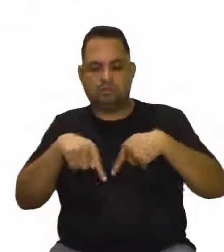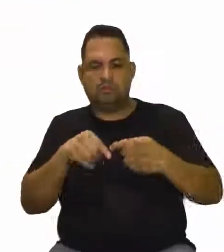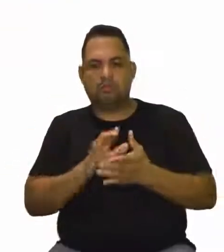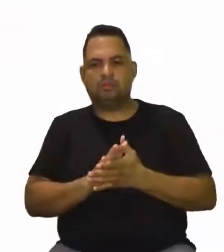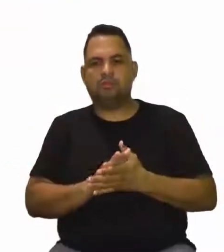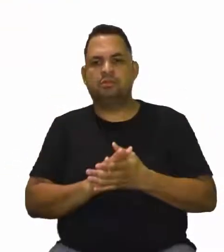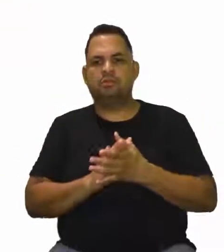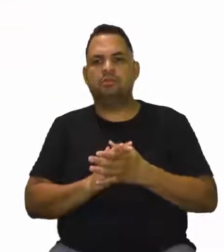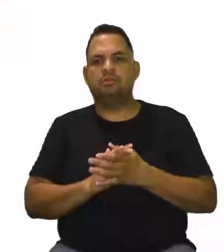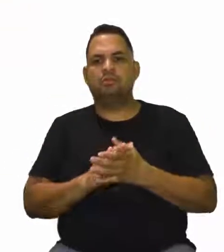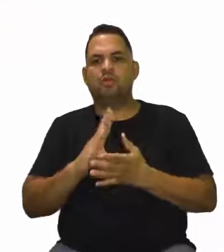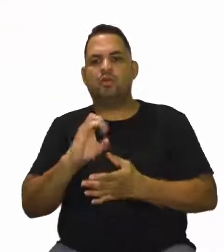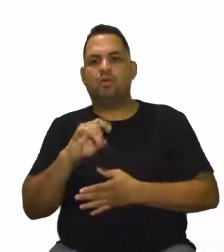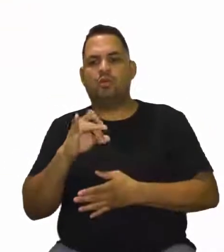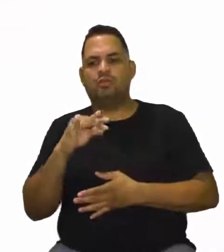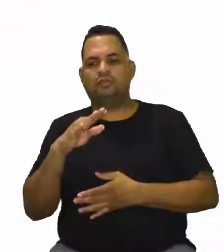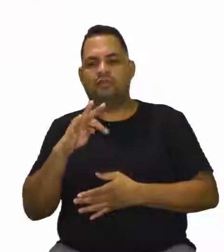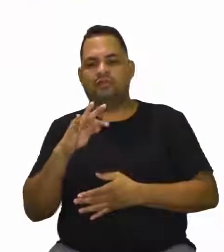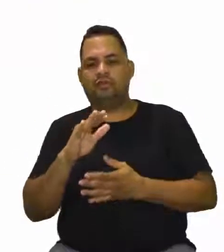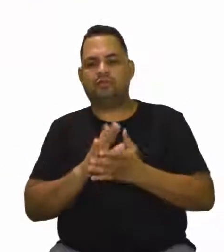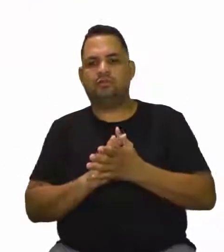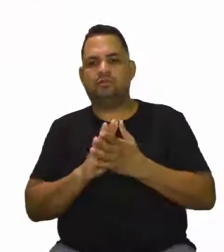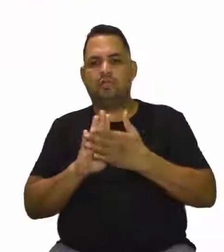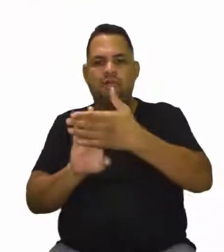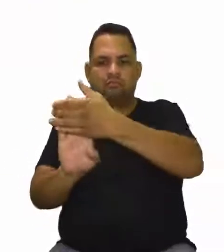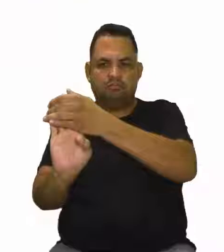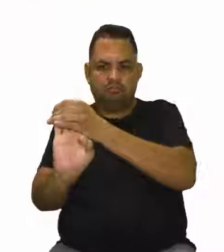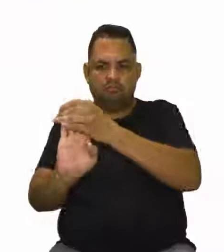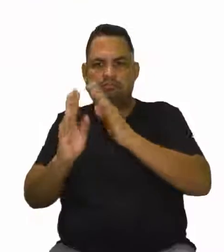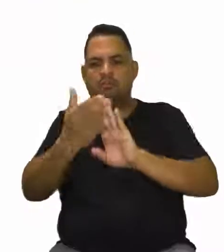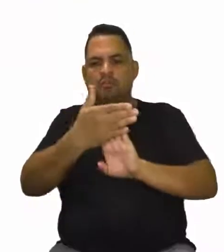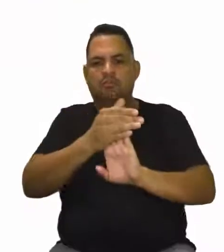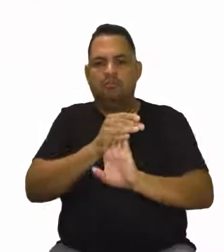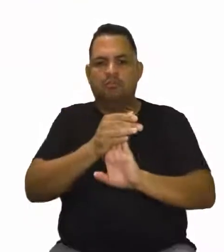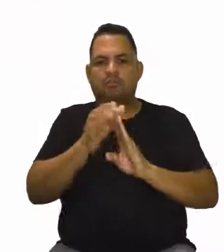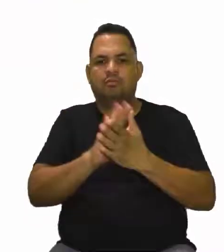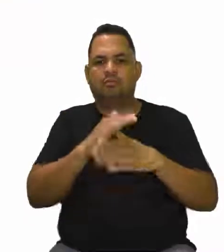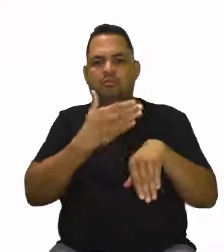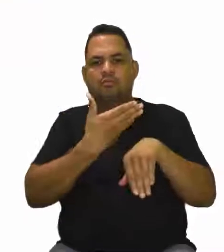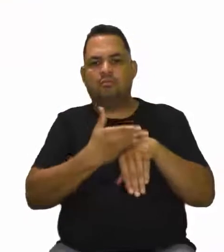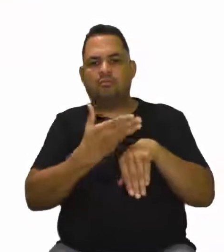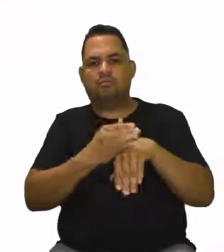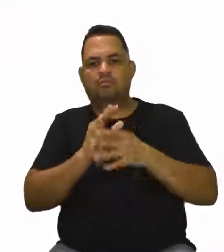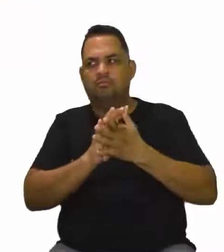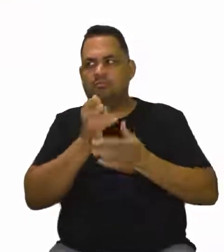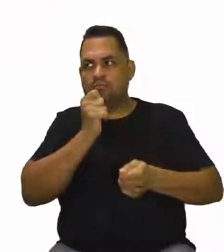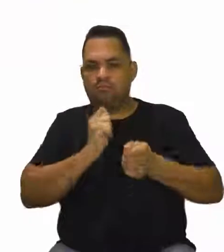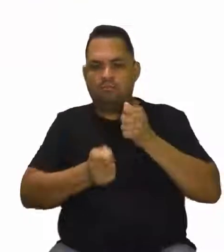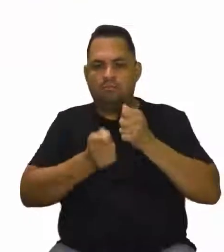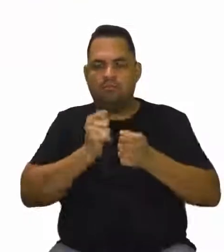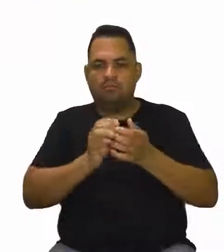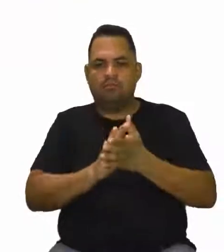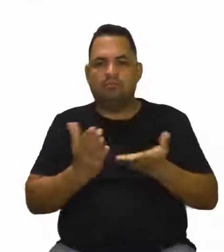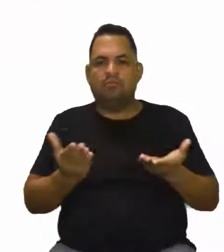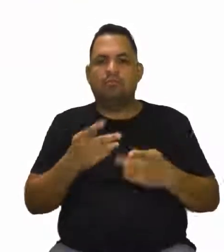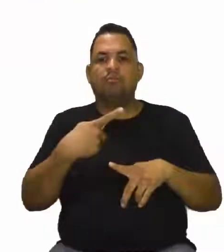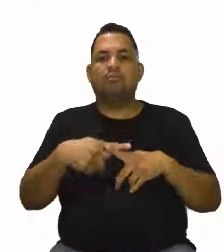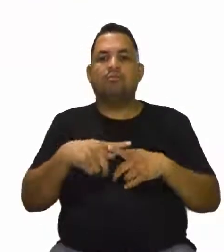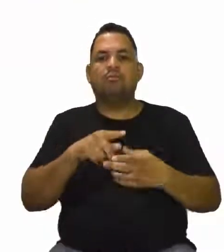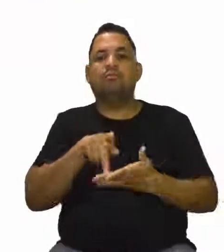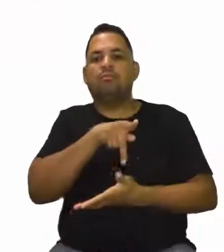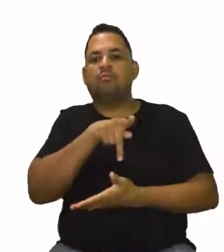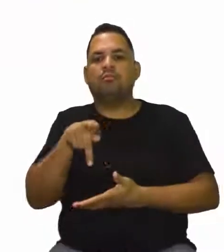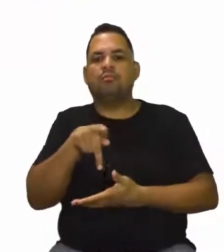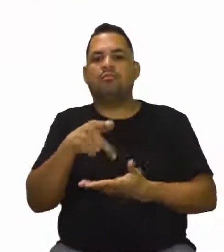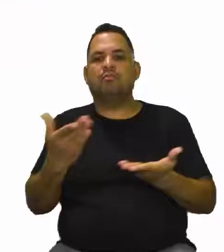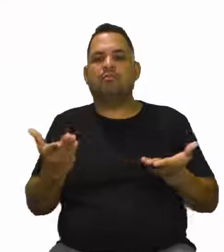o crossfit, o alongamento, o treinamento funcional. E aí, por que, professora, pode